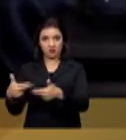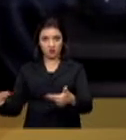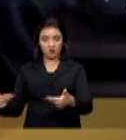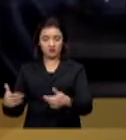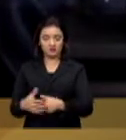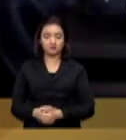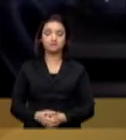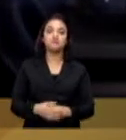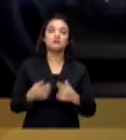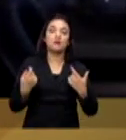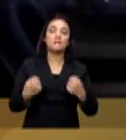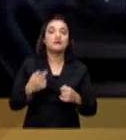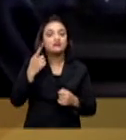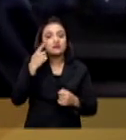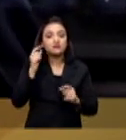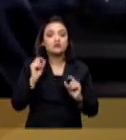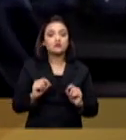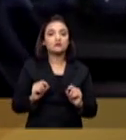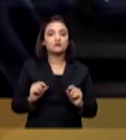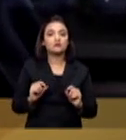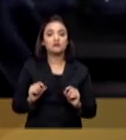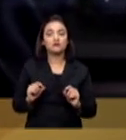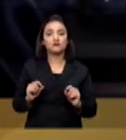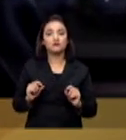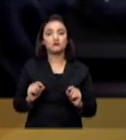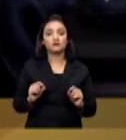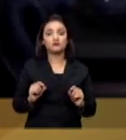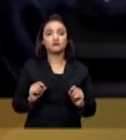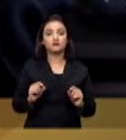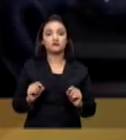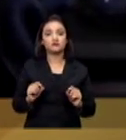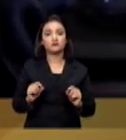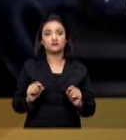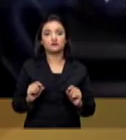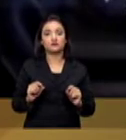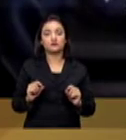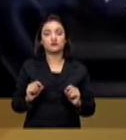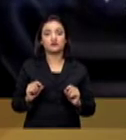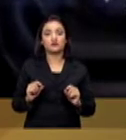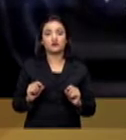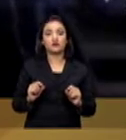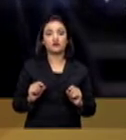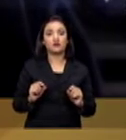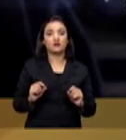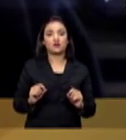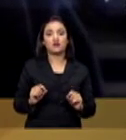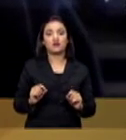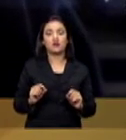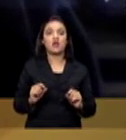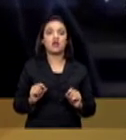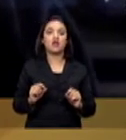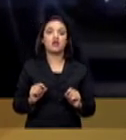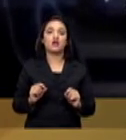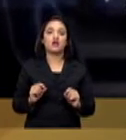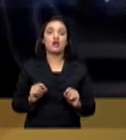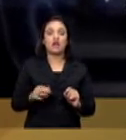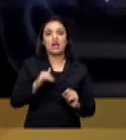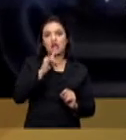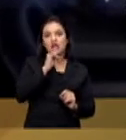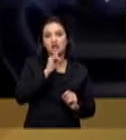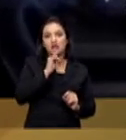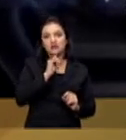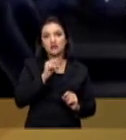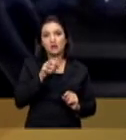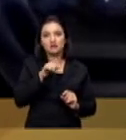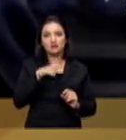deve levar em conta o grau de afetação do bem jurídico, um delito de lesão é mais grave que um